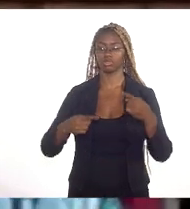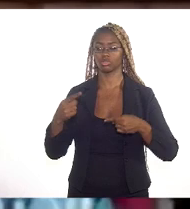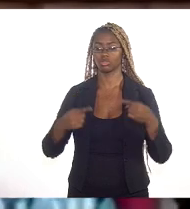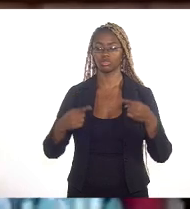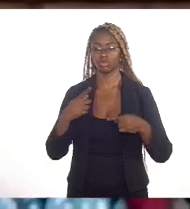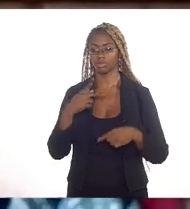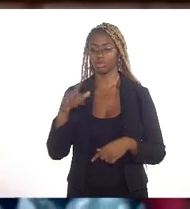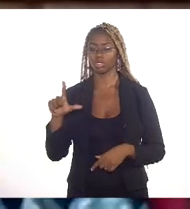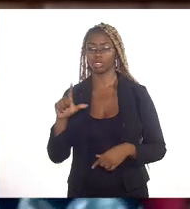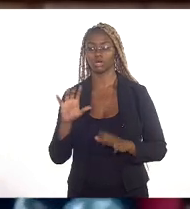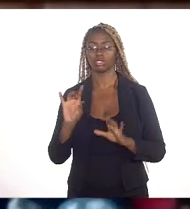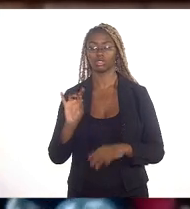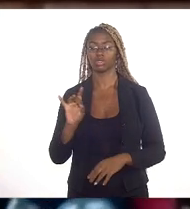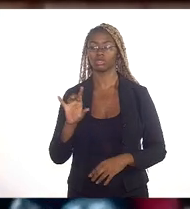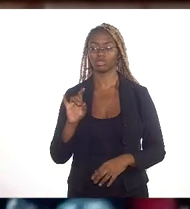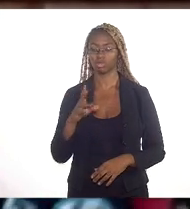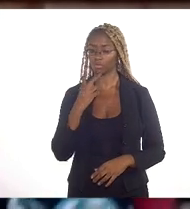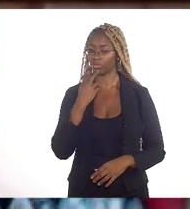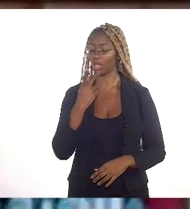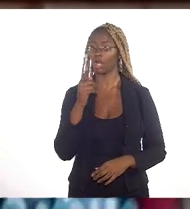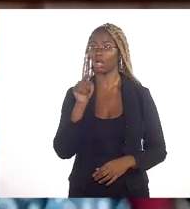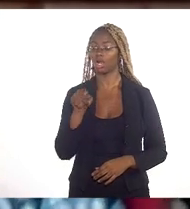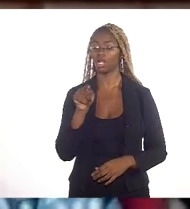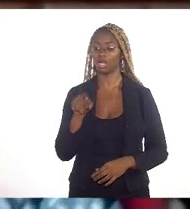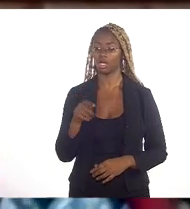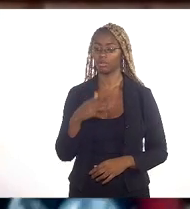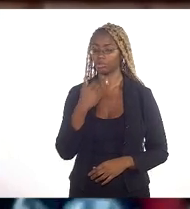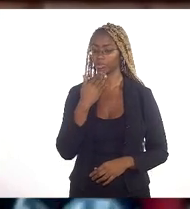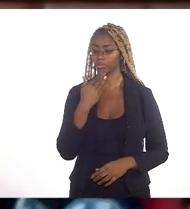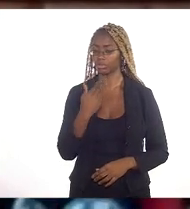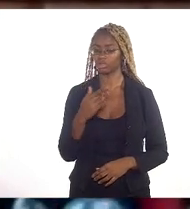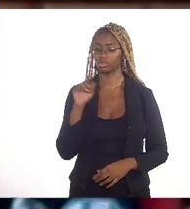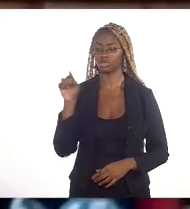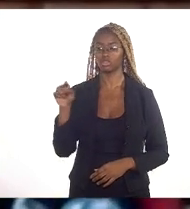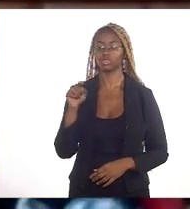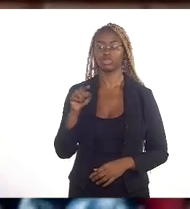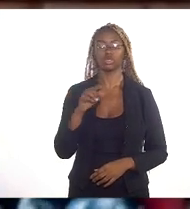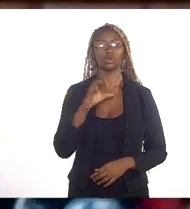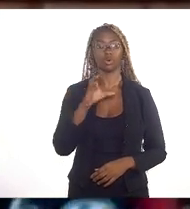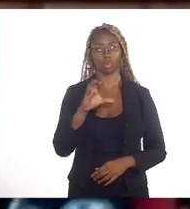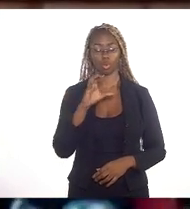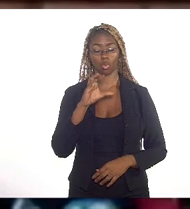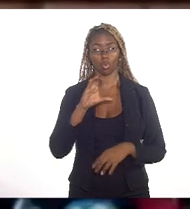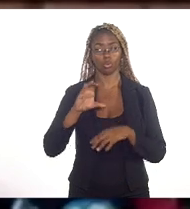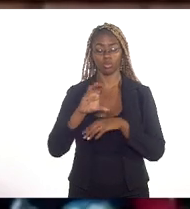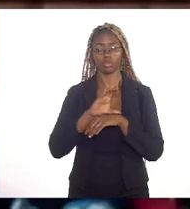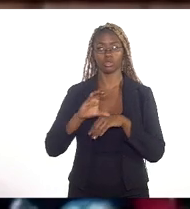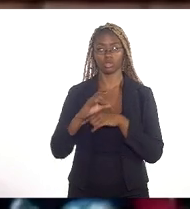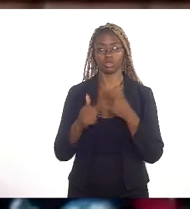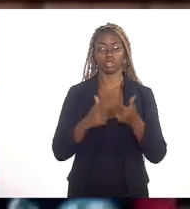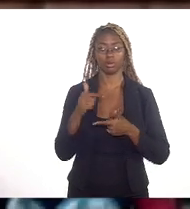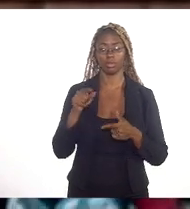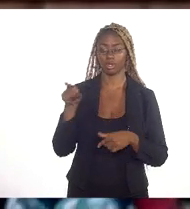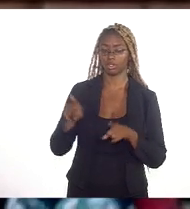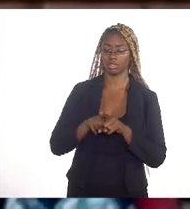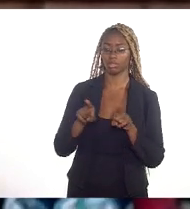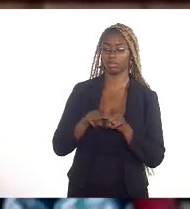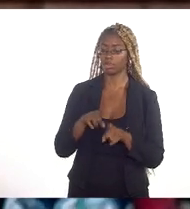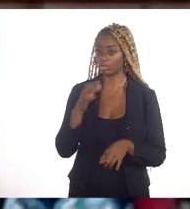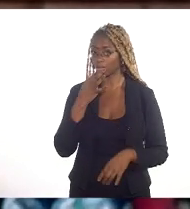Eu quero uma questão de ordem no sentido de solicitar que a Comissão de Trabalho dê parecer no projeto